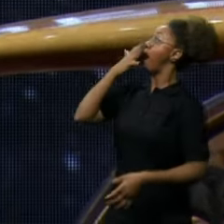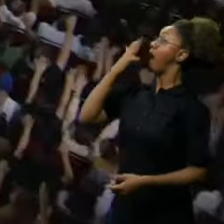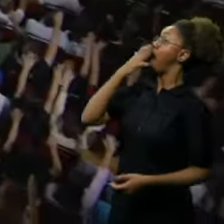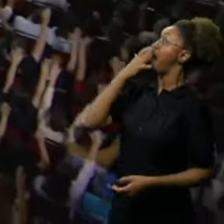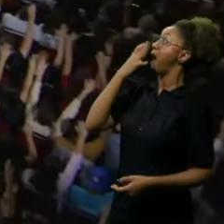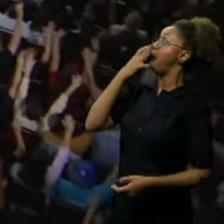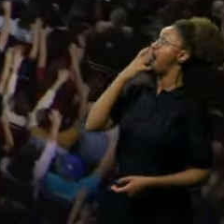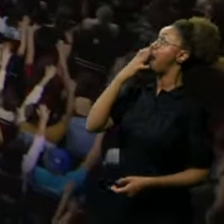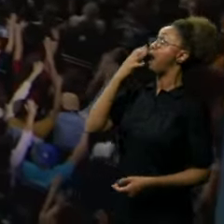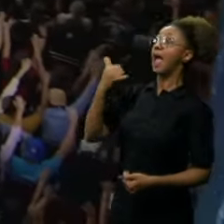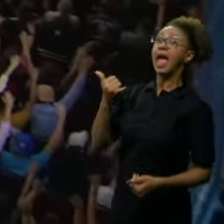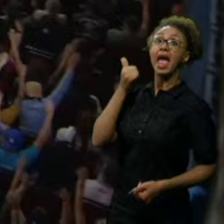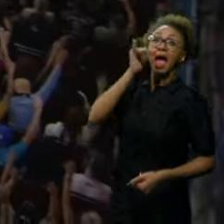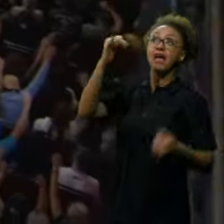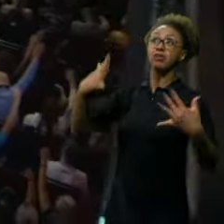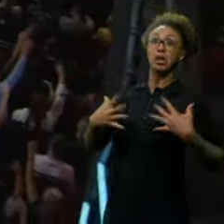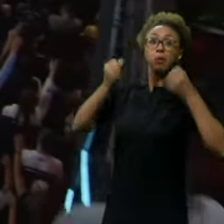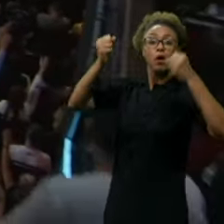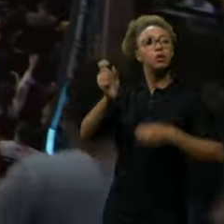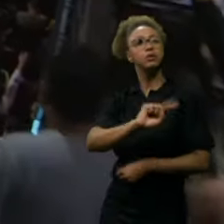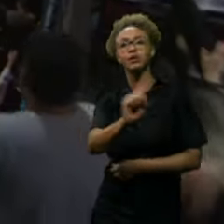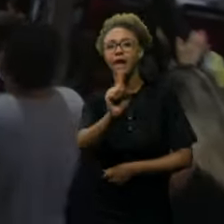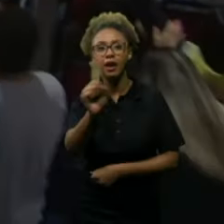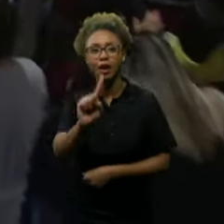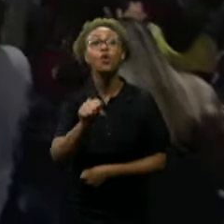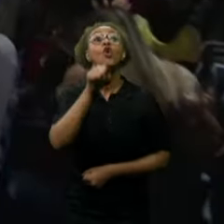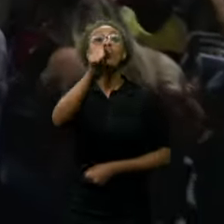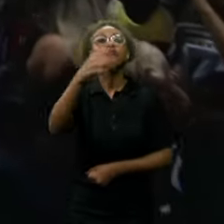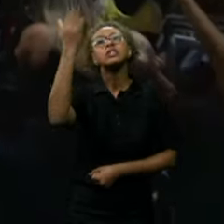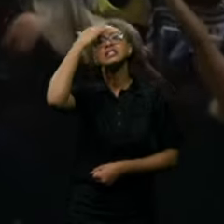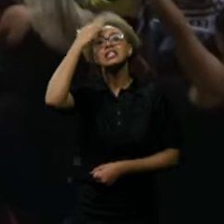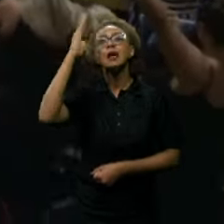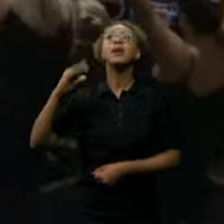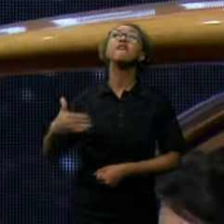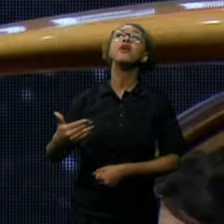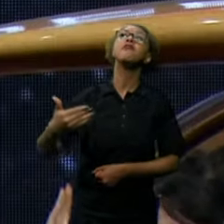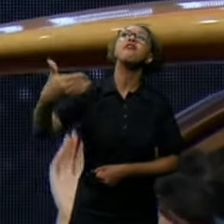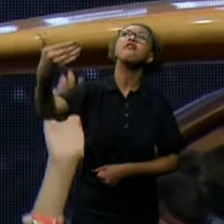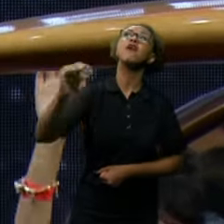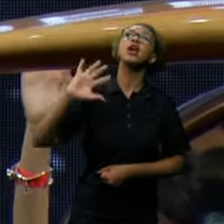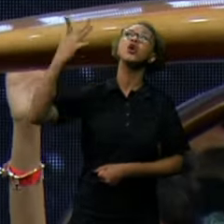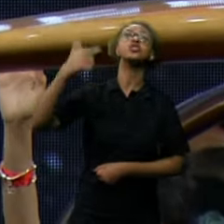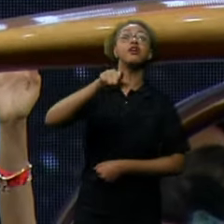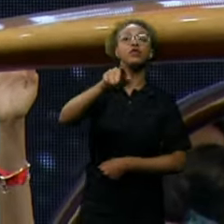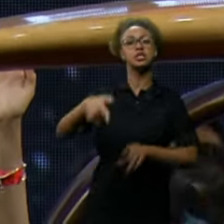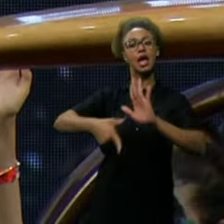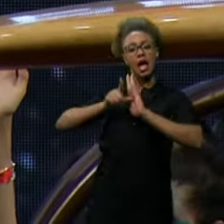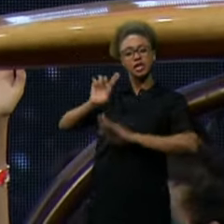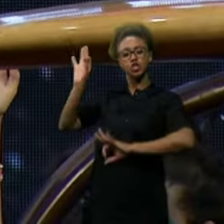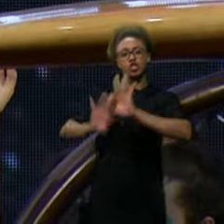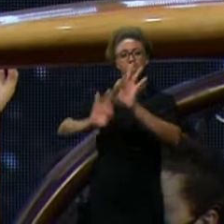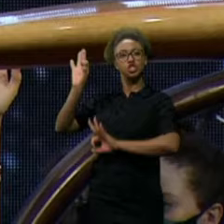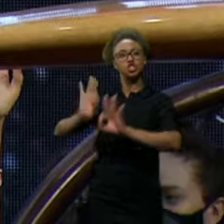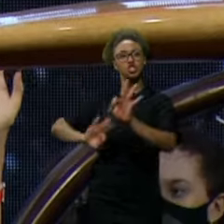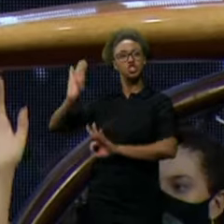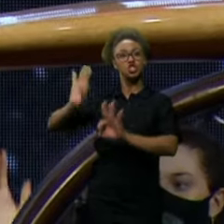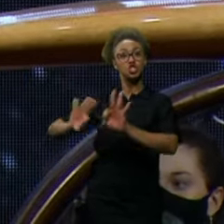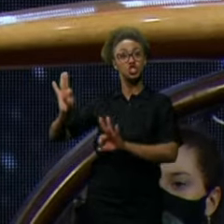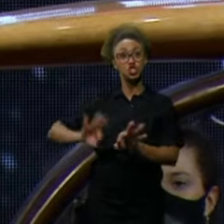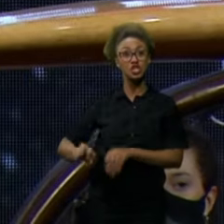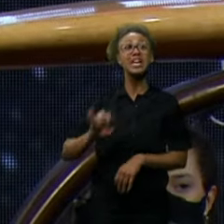o melhor para eu não ser surpreendido não para algo acontecer você está preparado quando tudo que há de vir sobre o mundo